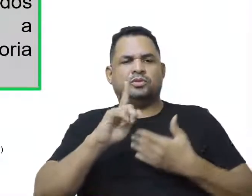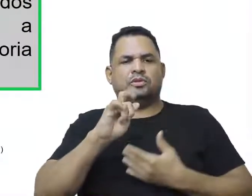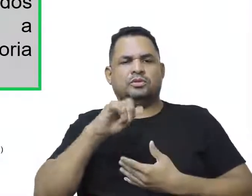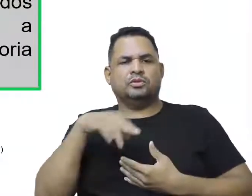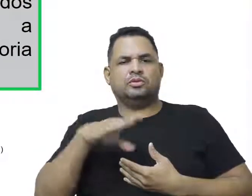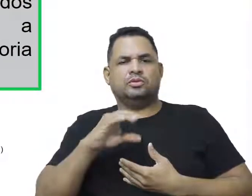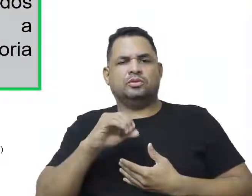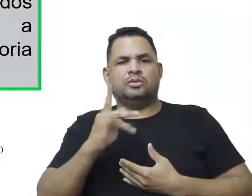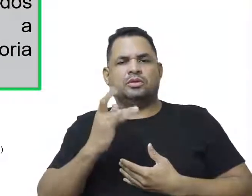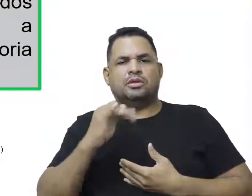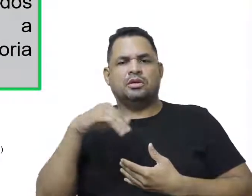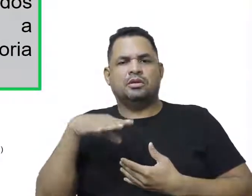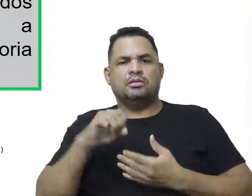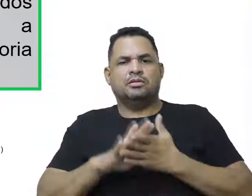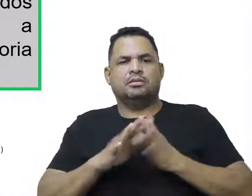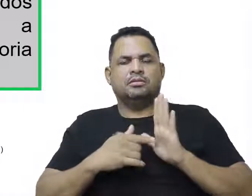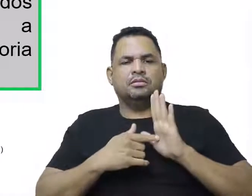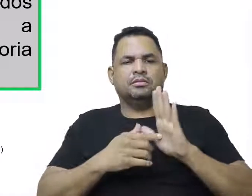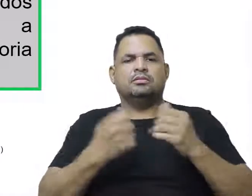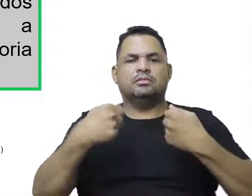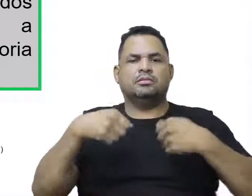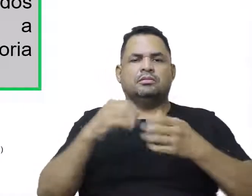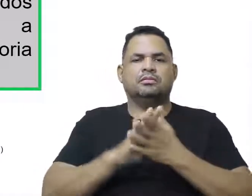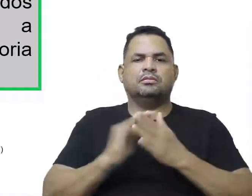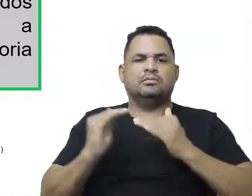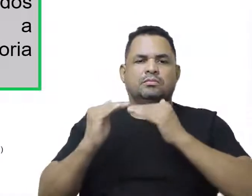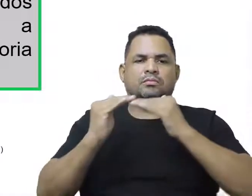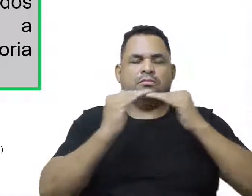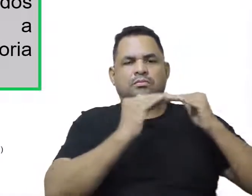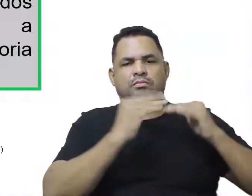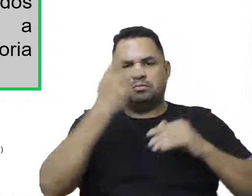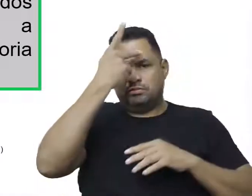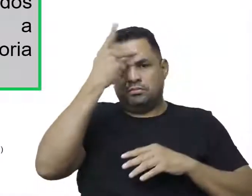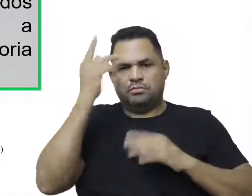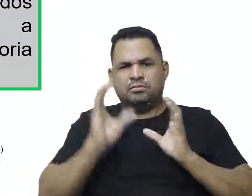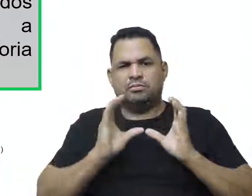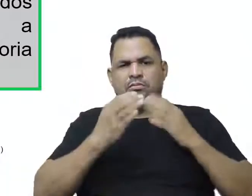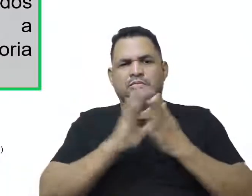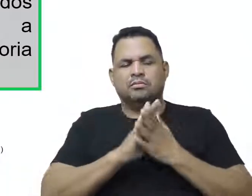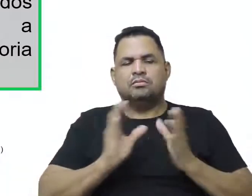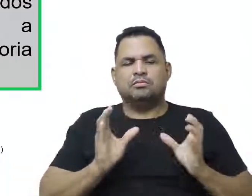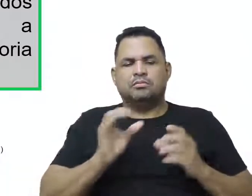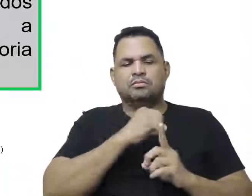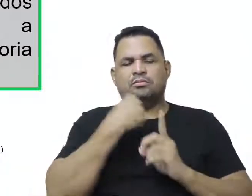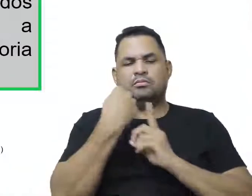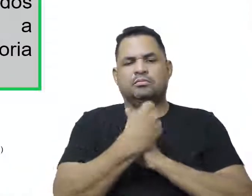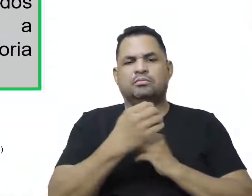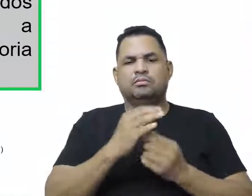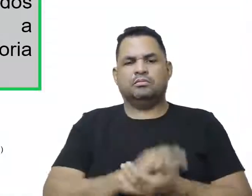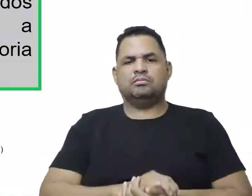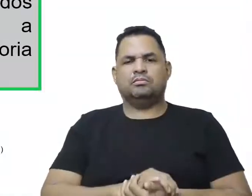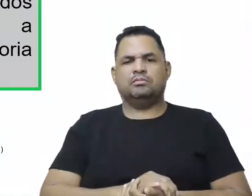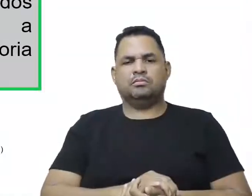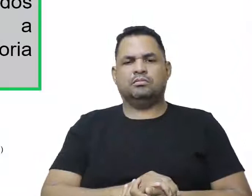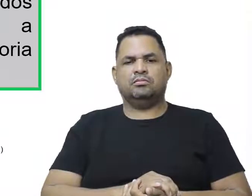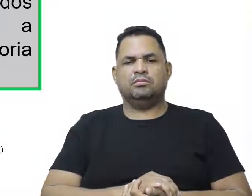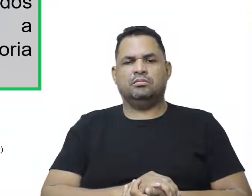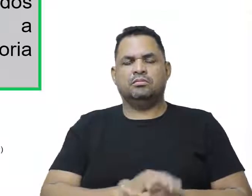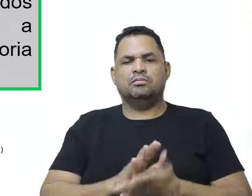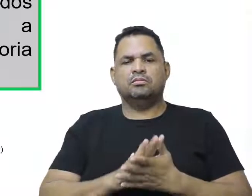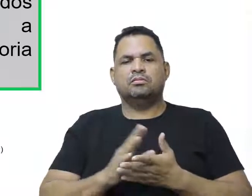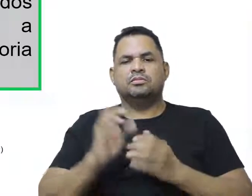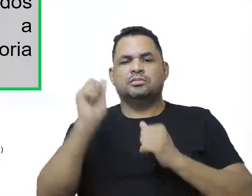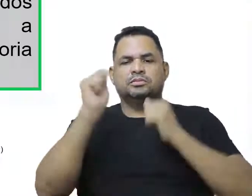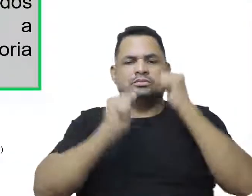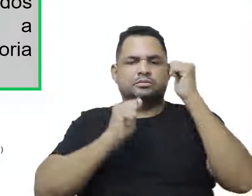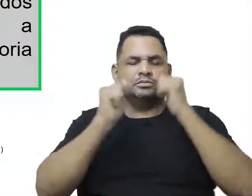Adorno rocktime que apontaram a possibilidade de homogenização das pessoas grupos e classes sociais através da